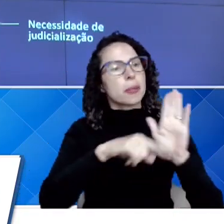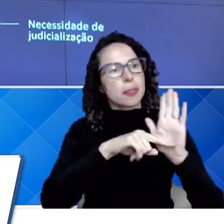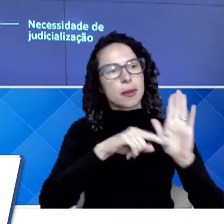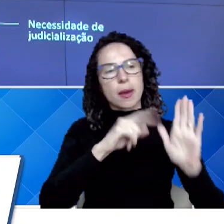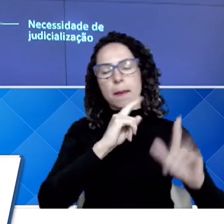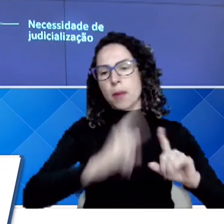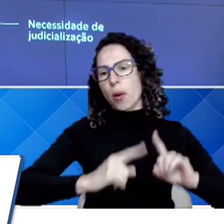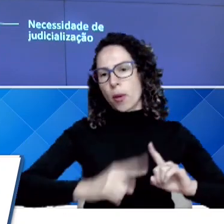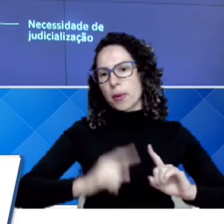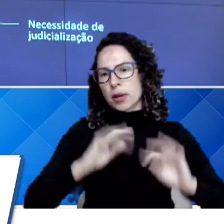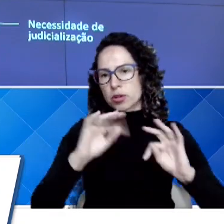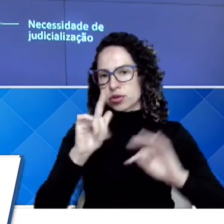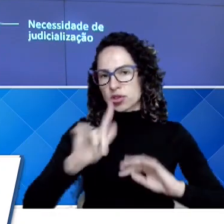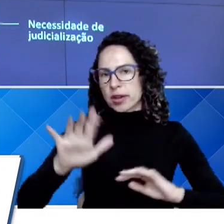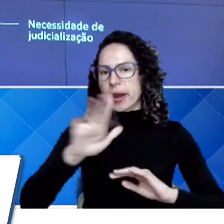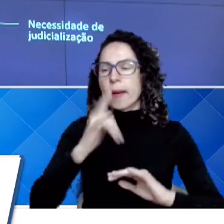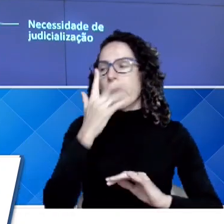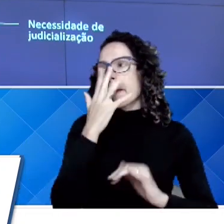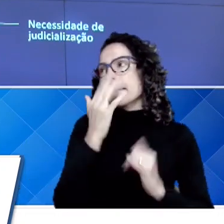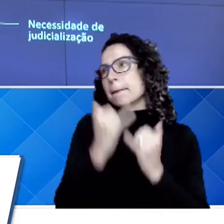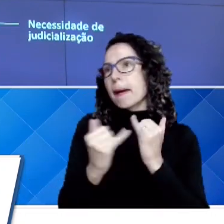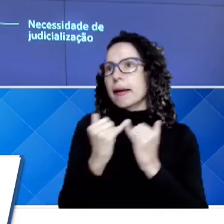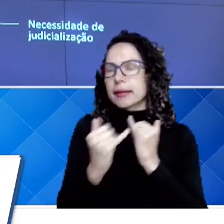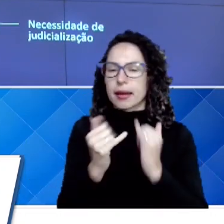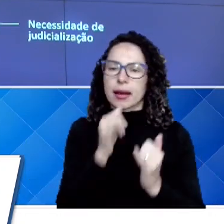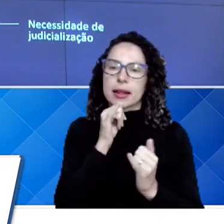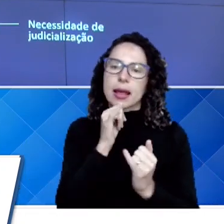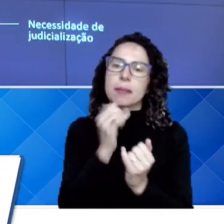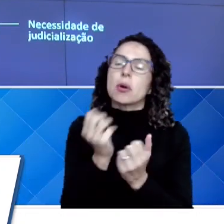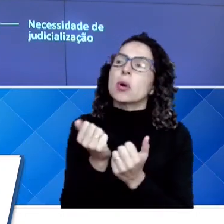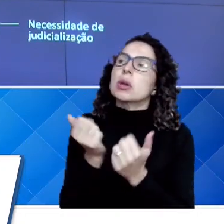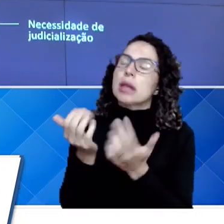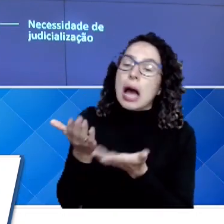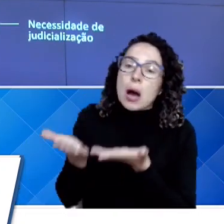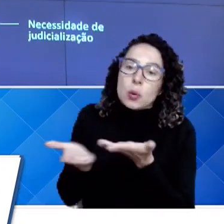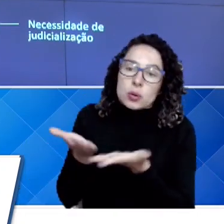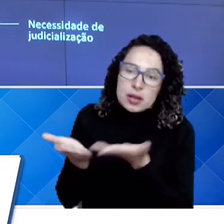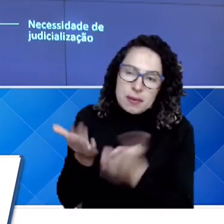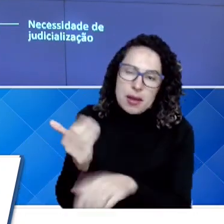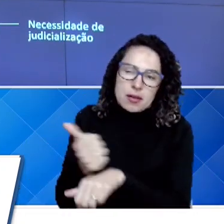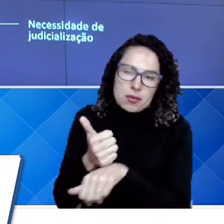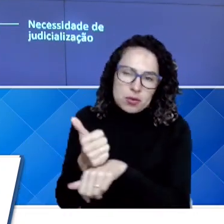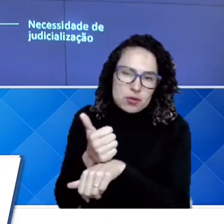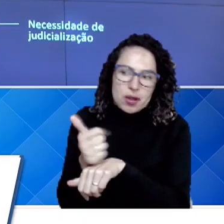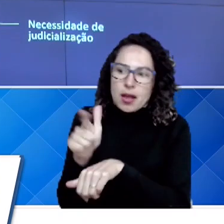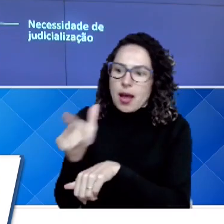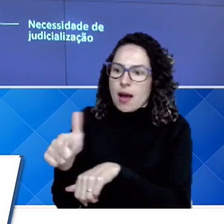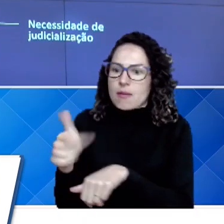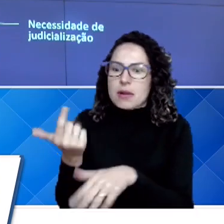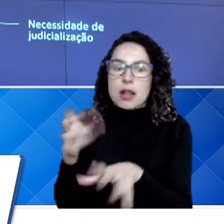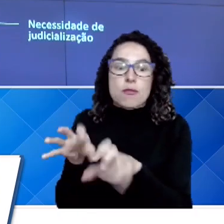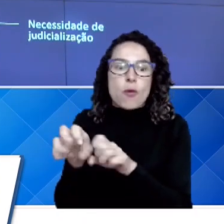uma negativa parcial, ou seja, fornece-se o tratamento com profissionais não adequados